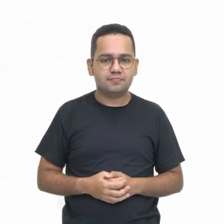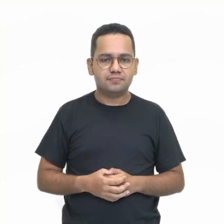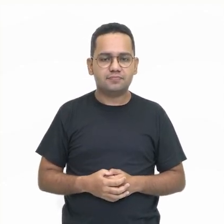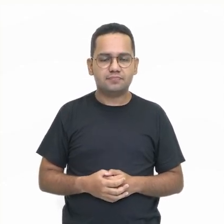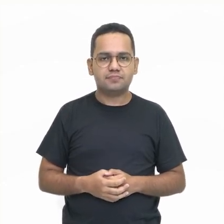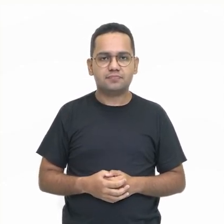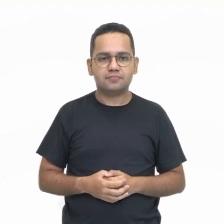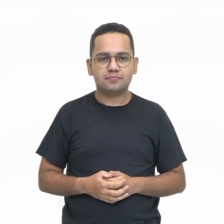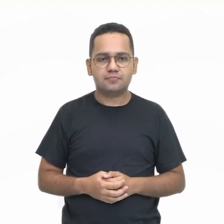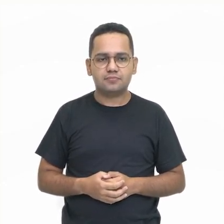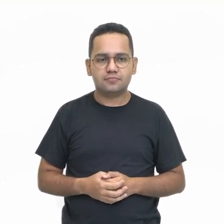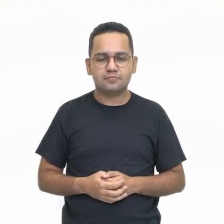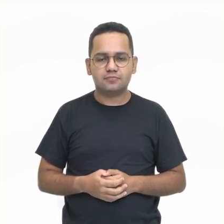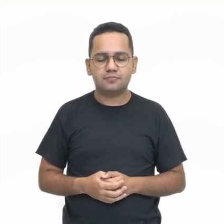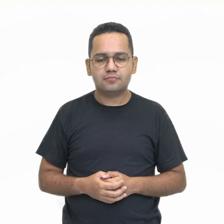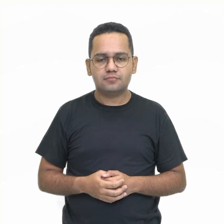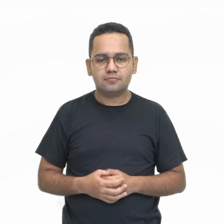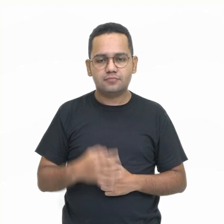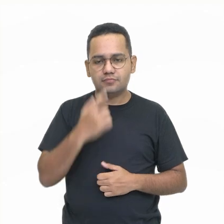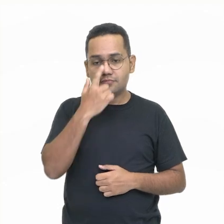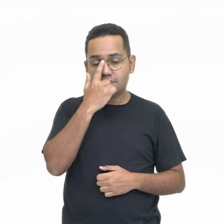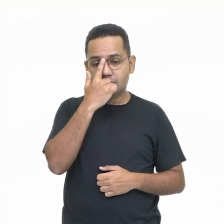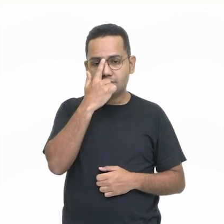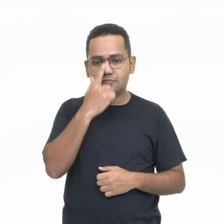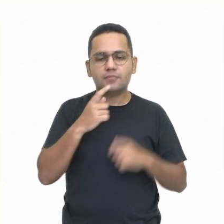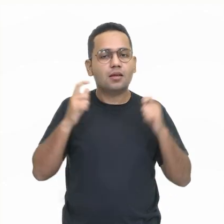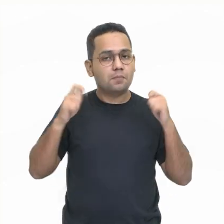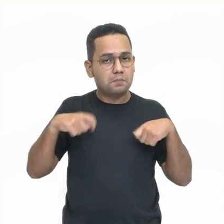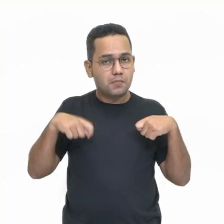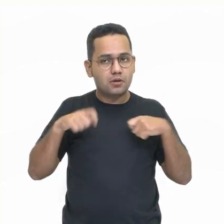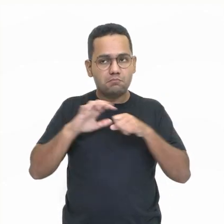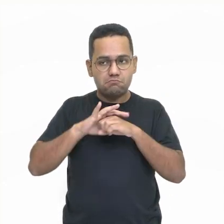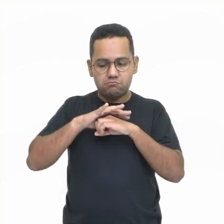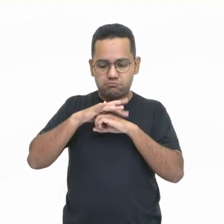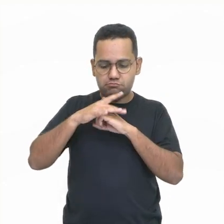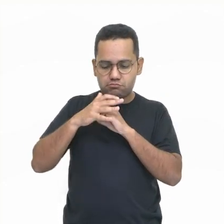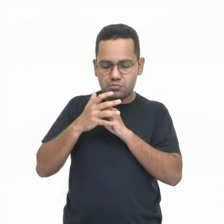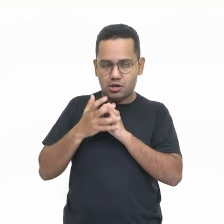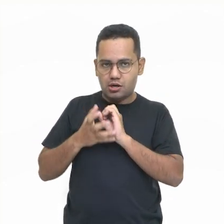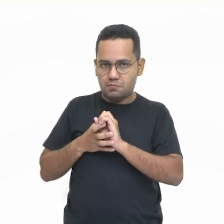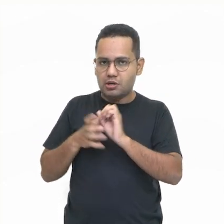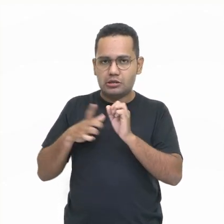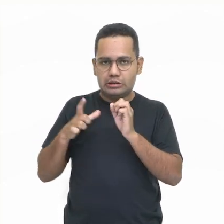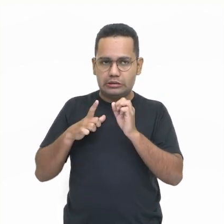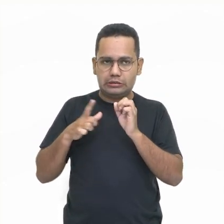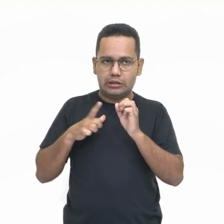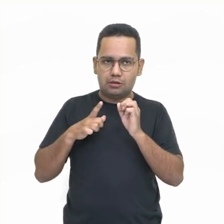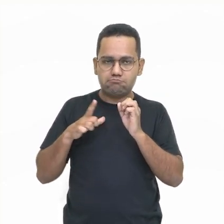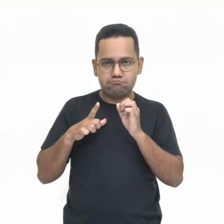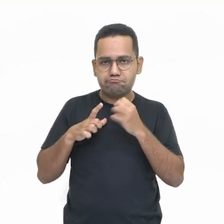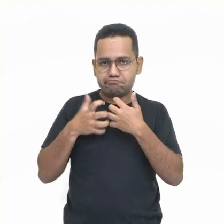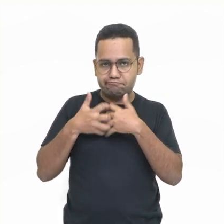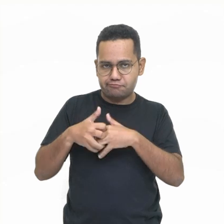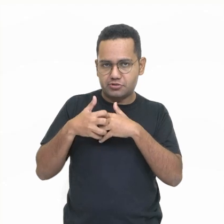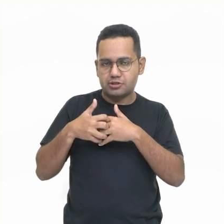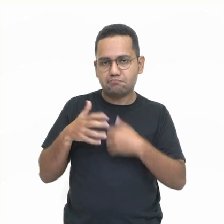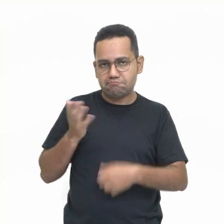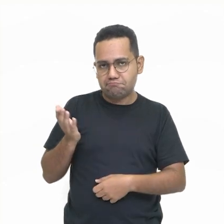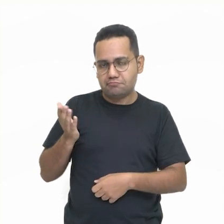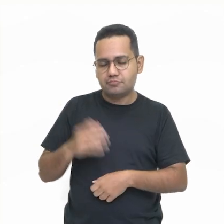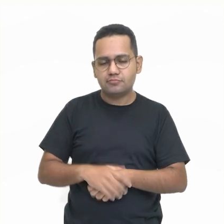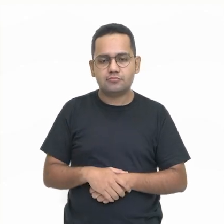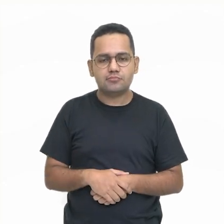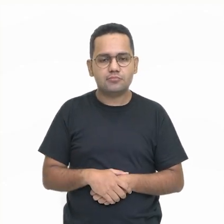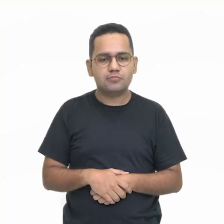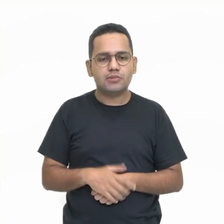também é uma capacidade que a membrana tem, né? Uma das funções aí que a membrana plasmática tem